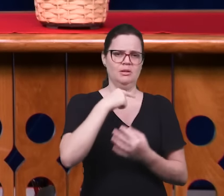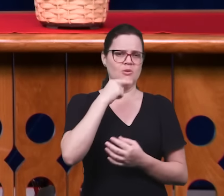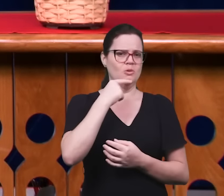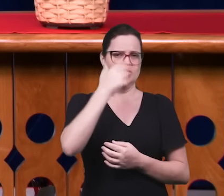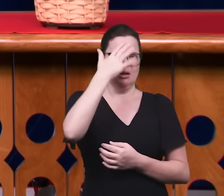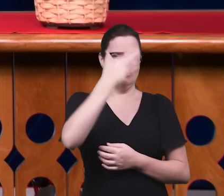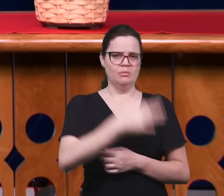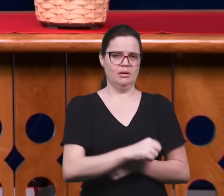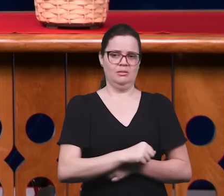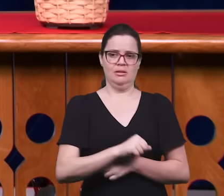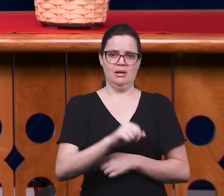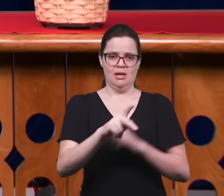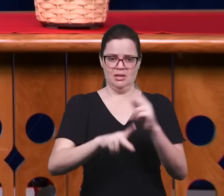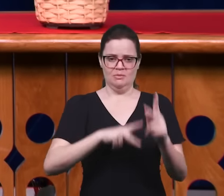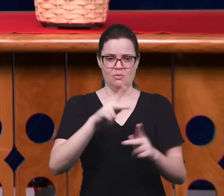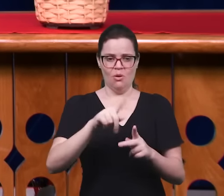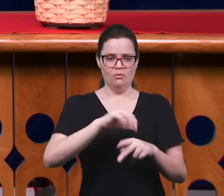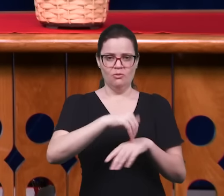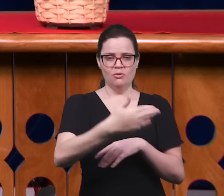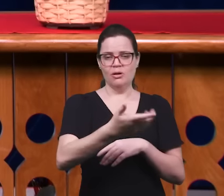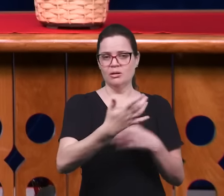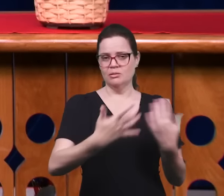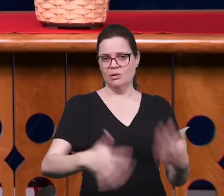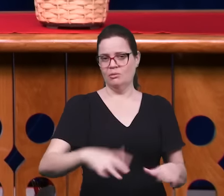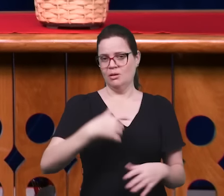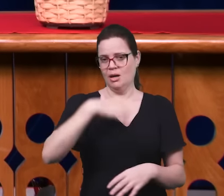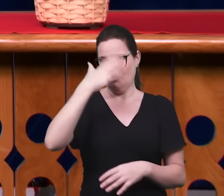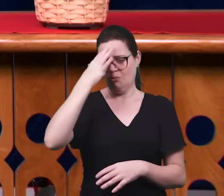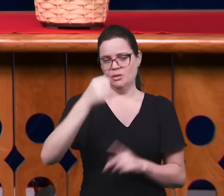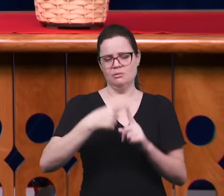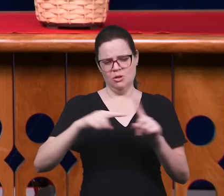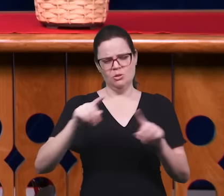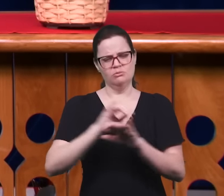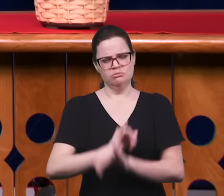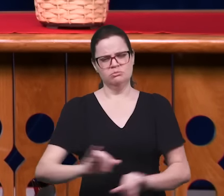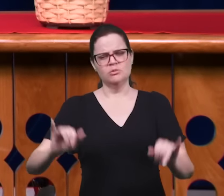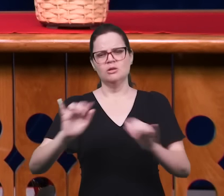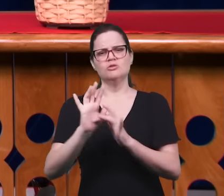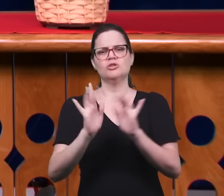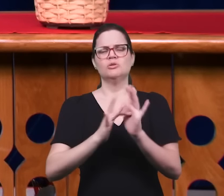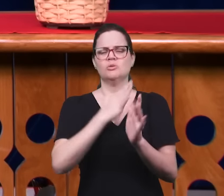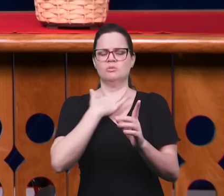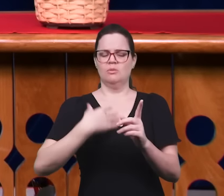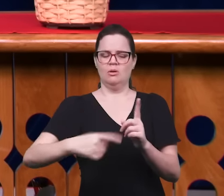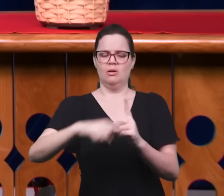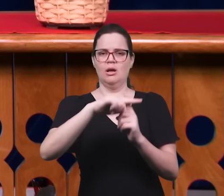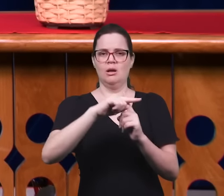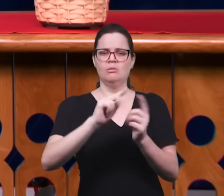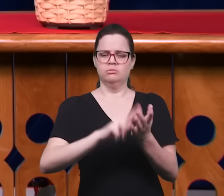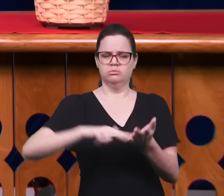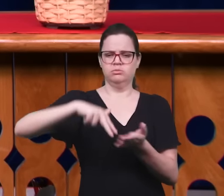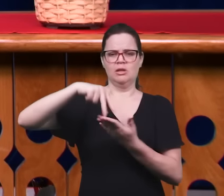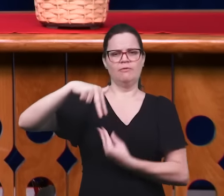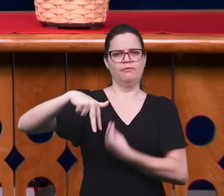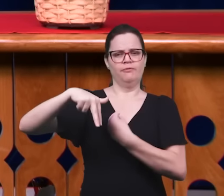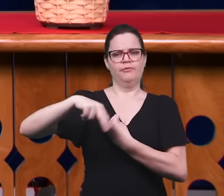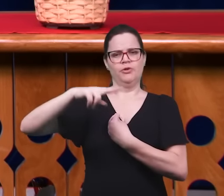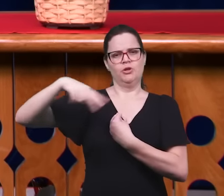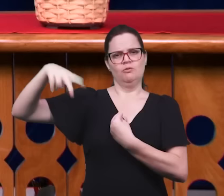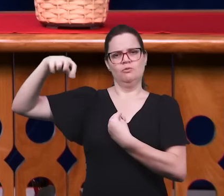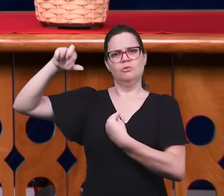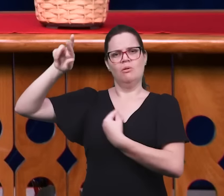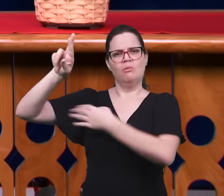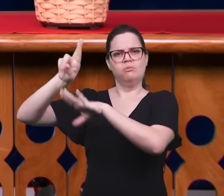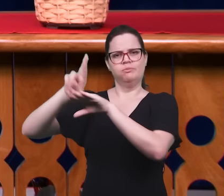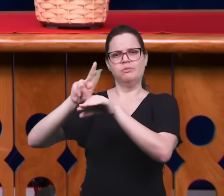ouvir, mas nós temos uma mensagem que o Senhor morreu, Ele ressuscitou e que Ele voltará para nos